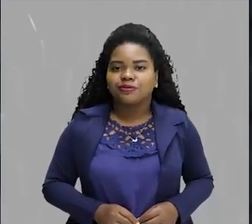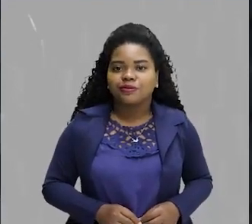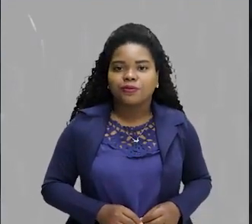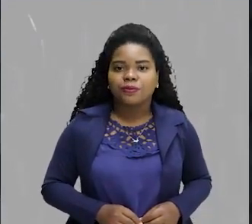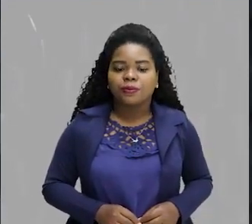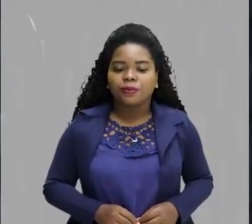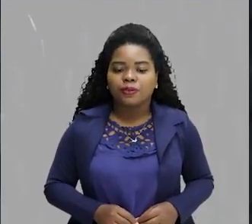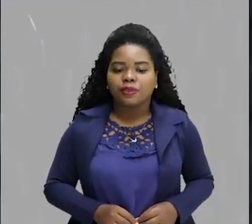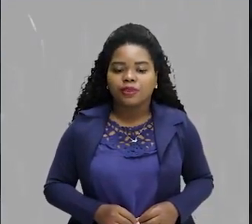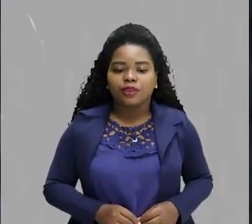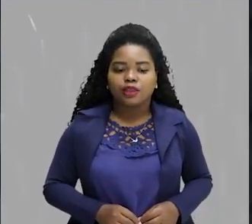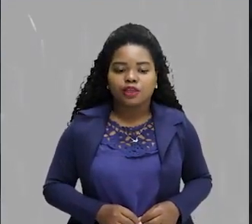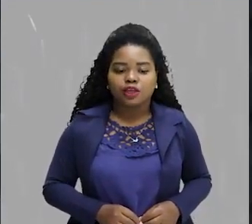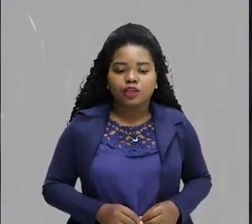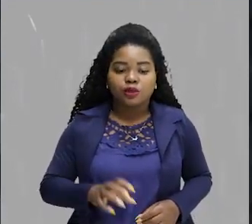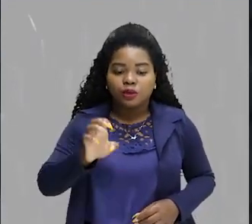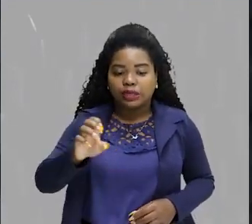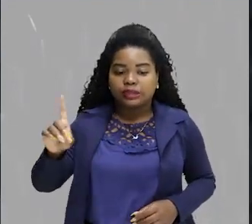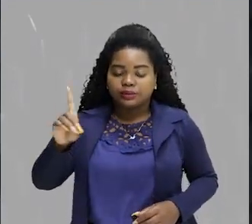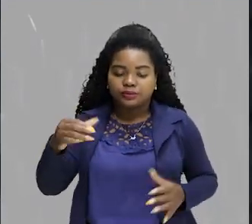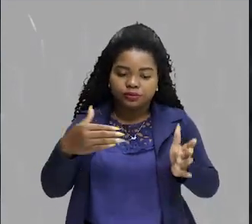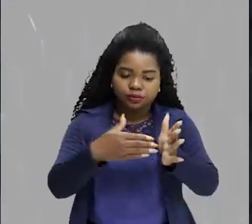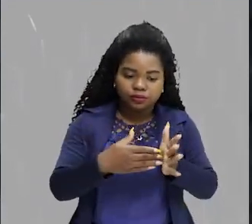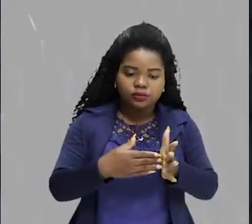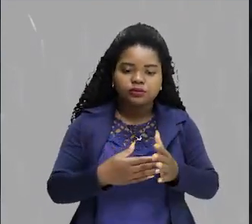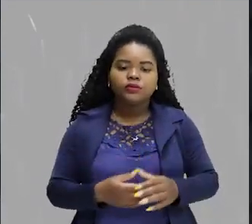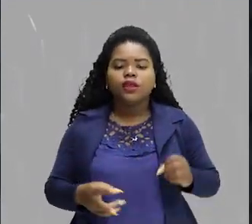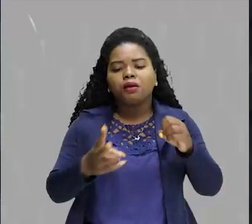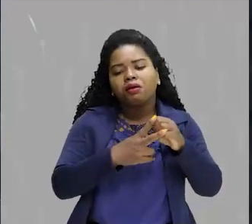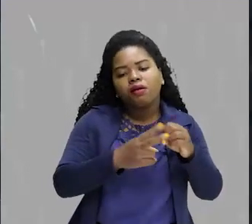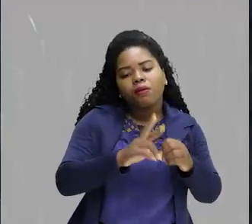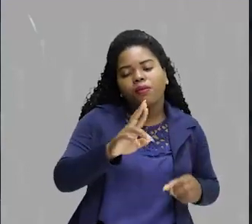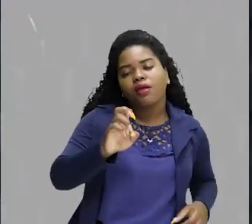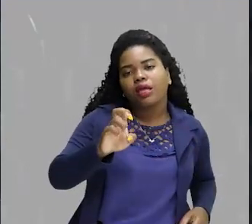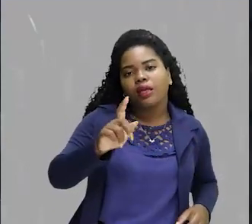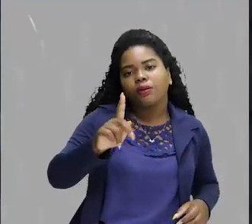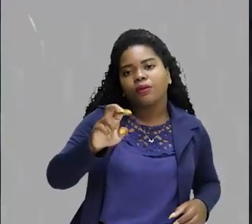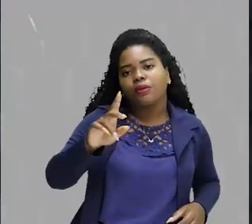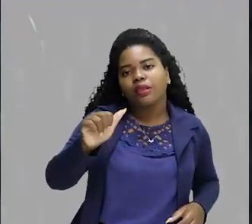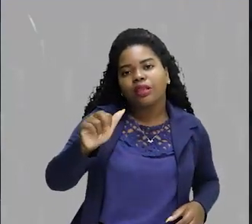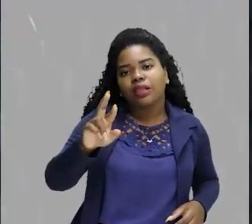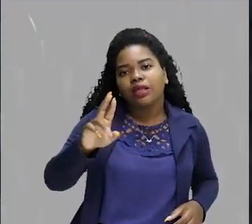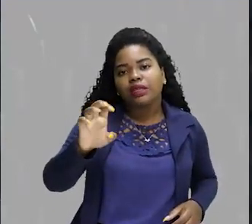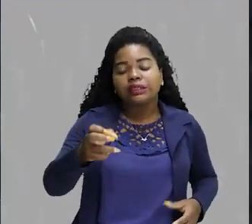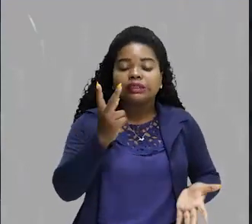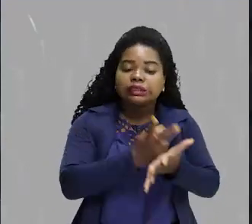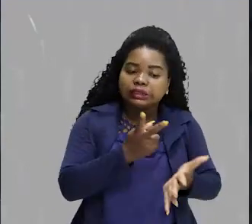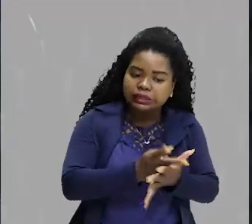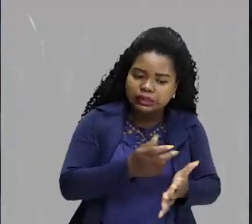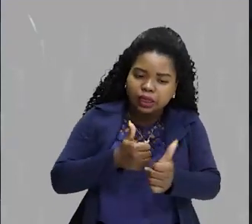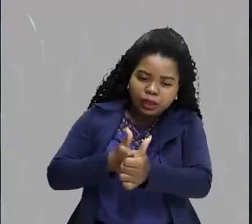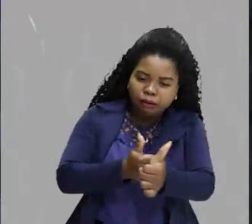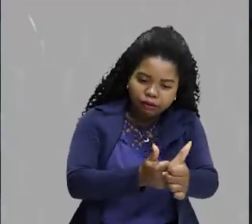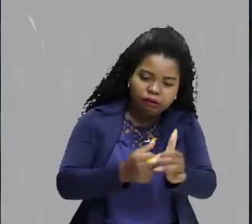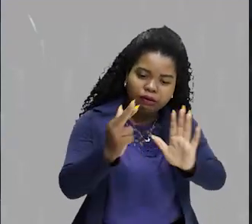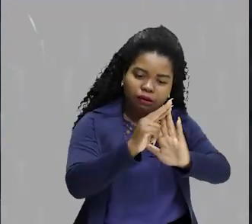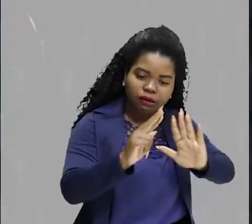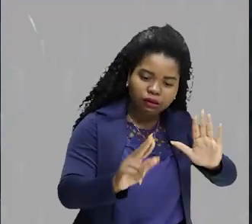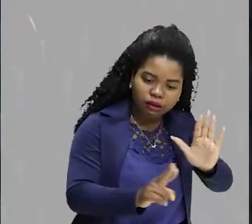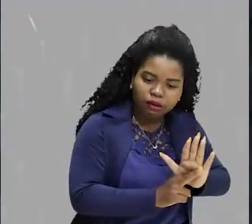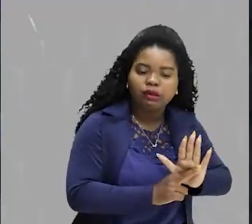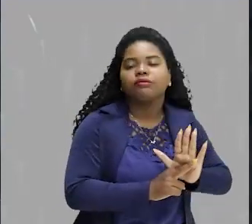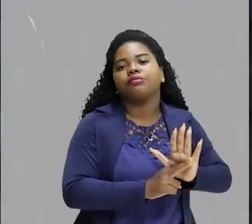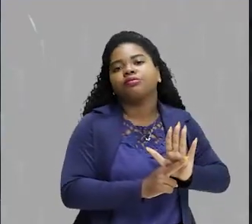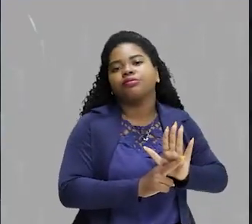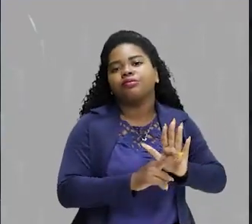cried, tá? Com ed no final. Então, os verbos regulares sempre seguem a mesma modalidade, eles sempre seguem o mesmo